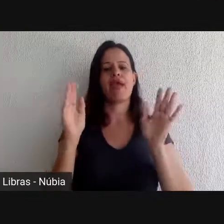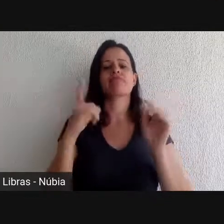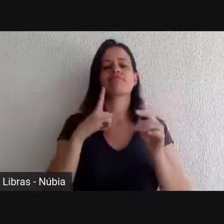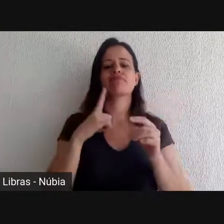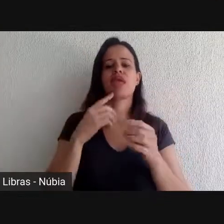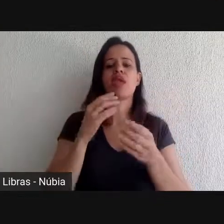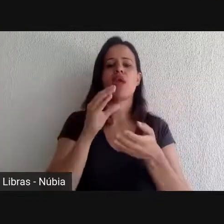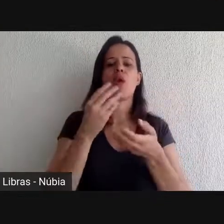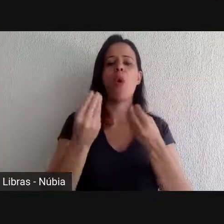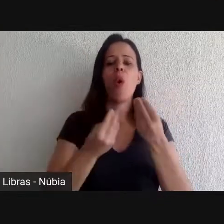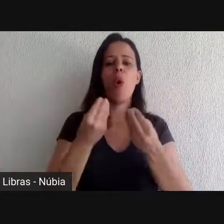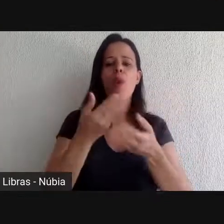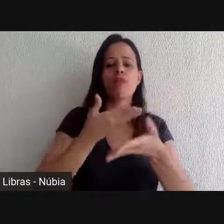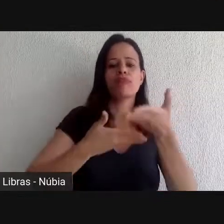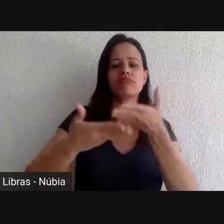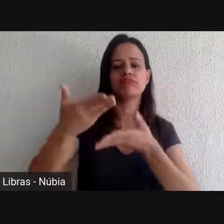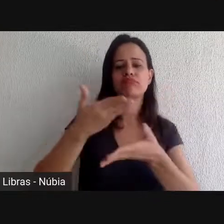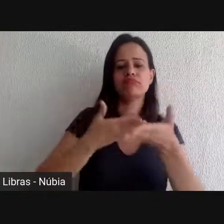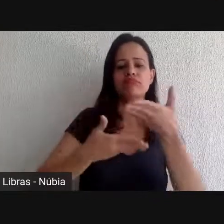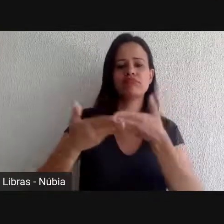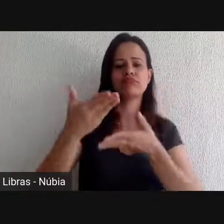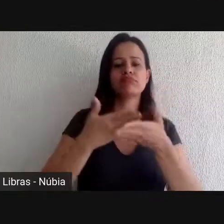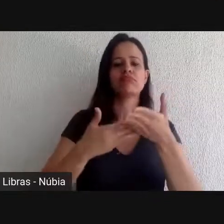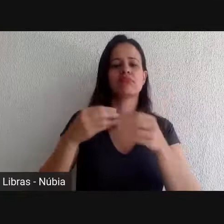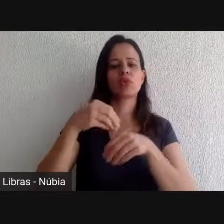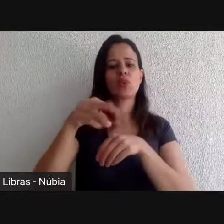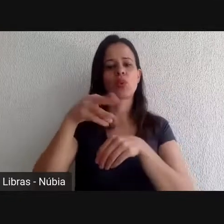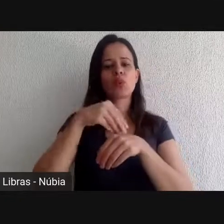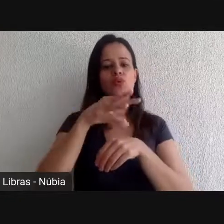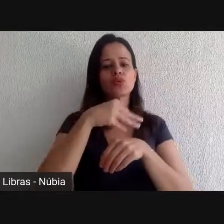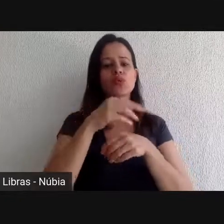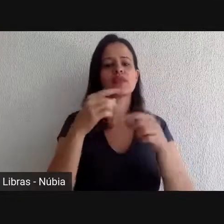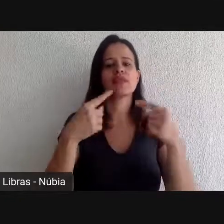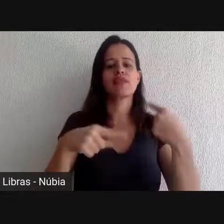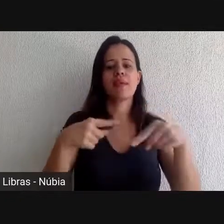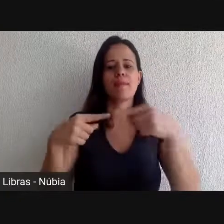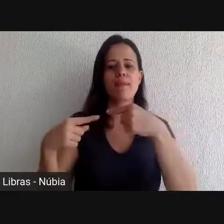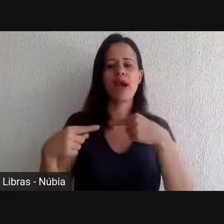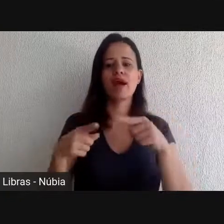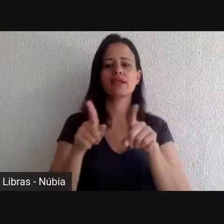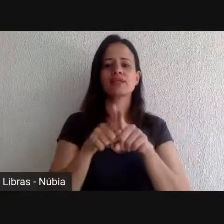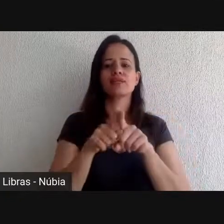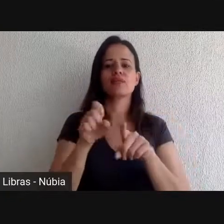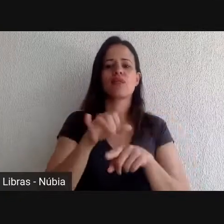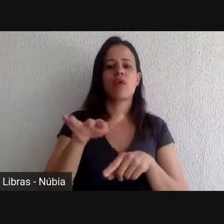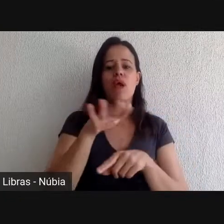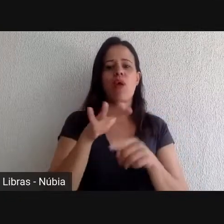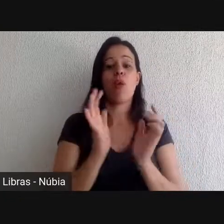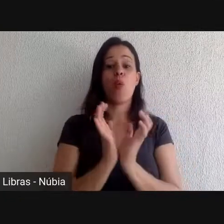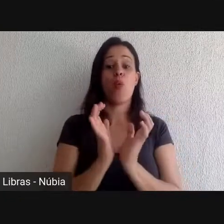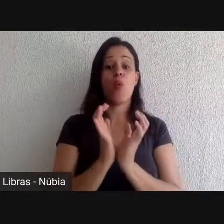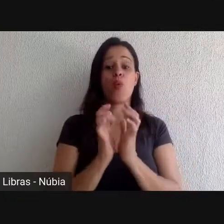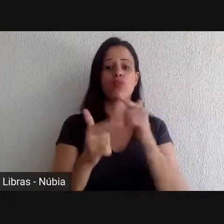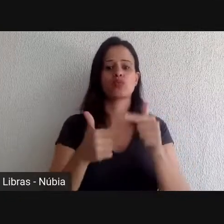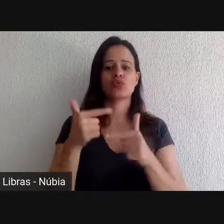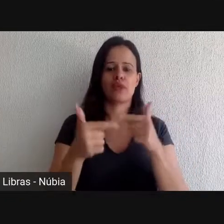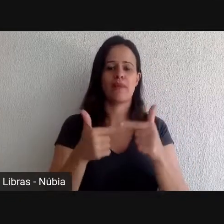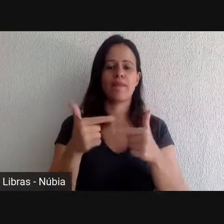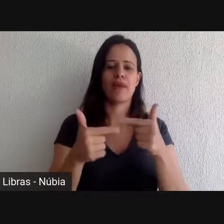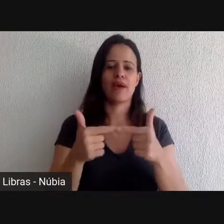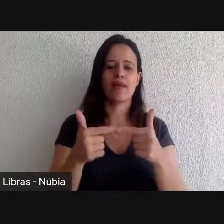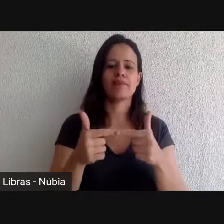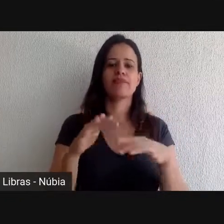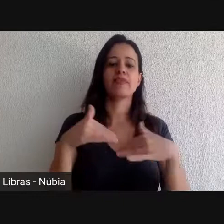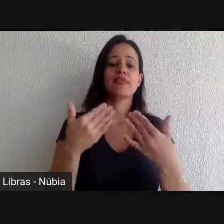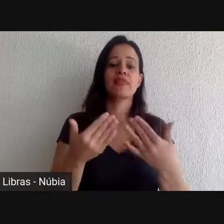externas, que é o deputado Kim Kataguiri, que vem conduzindo esse debate no âmbito de um grupo de trabalho. Por ser